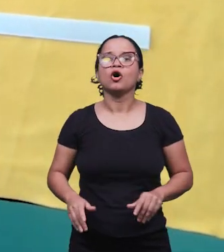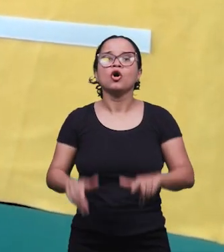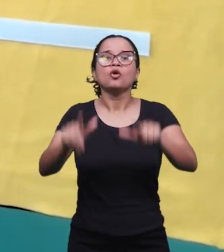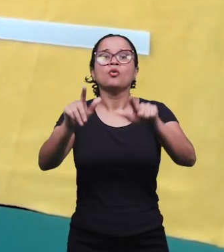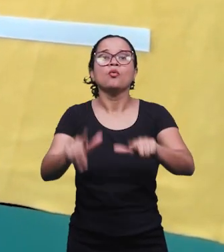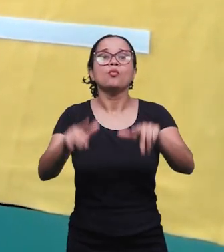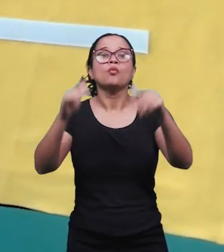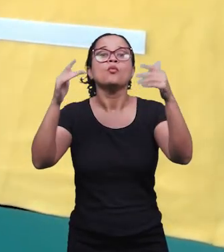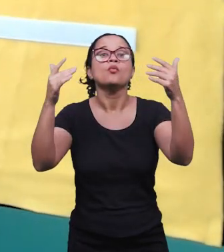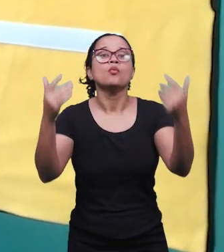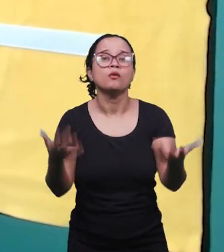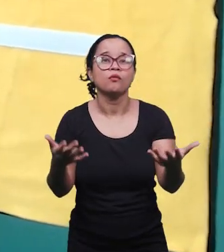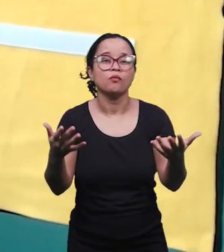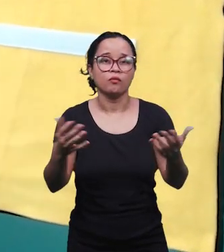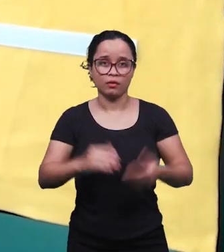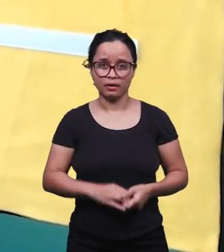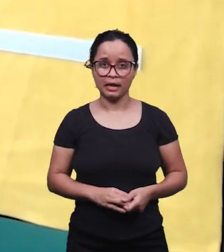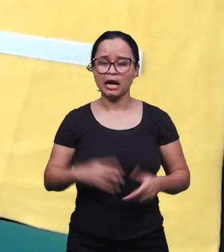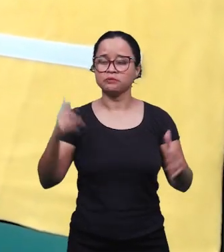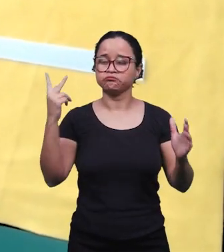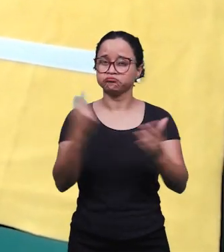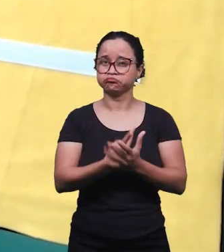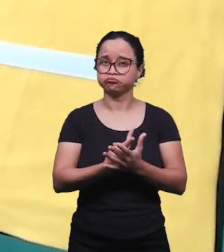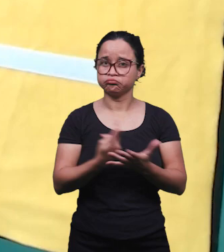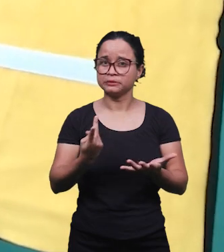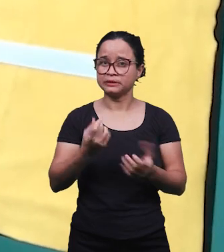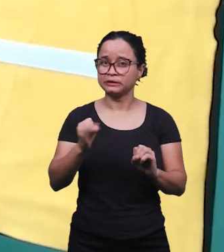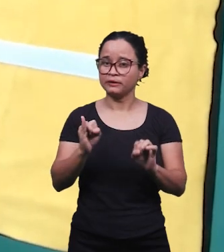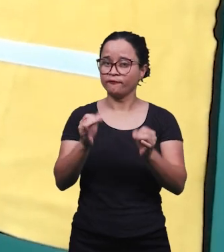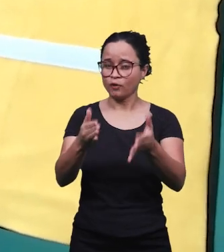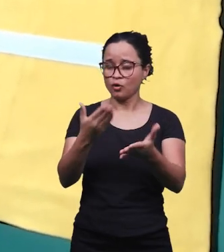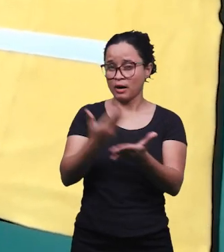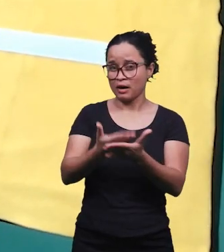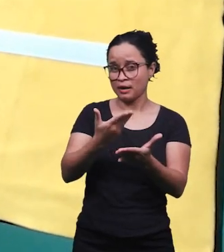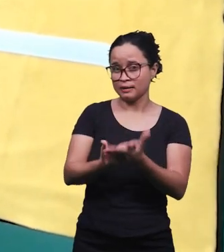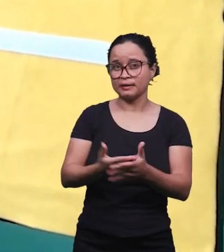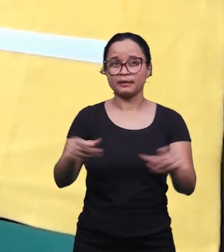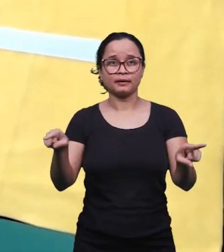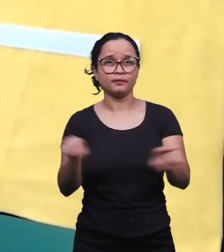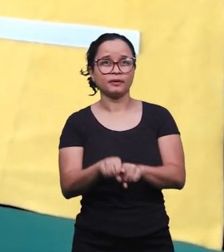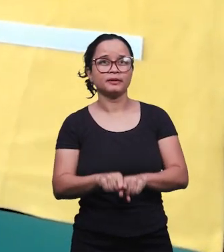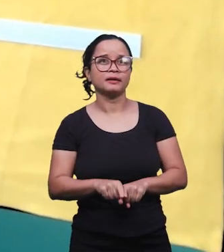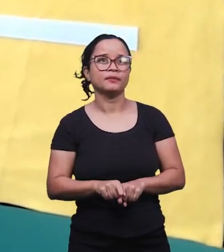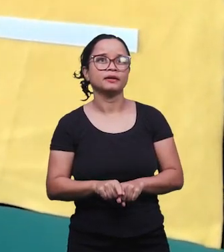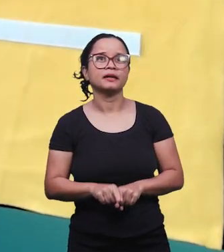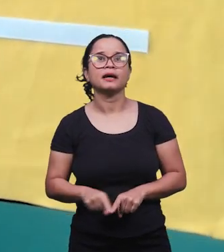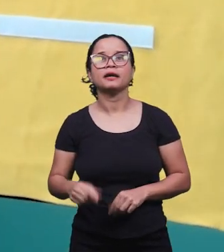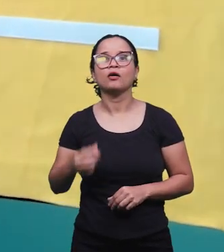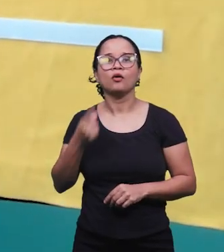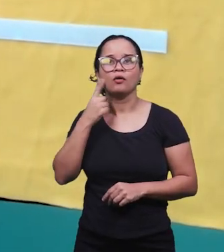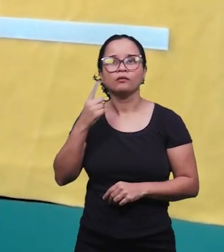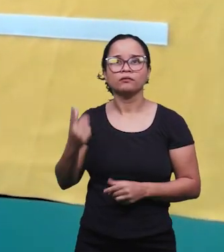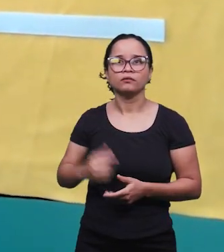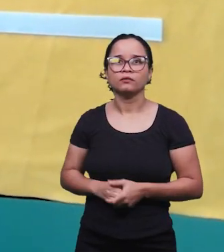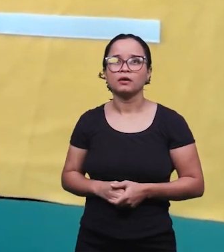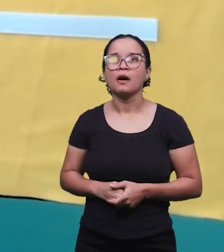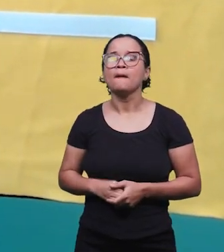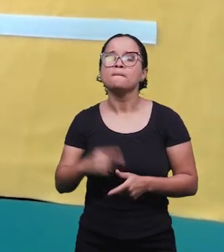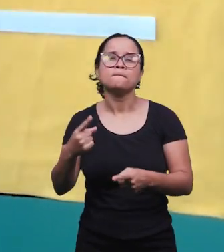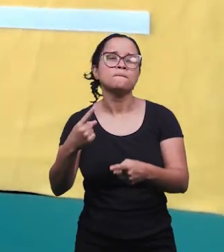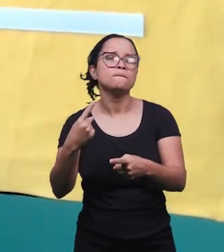onde, Onde isso aconteceu, se for o foco da aula. Poderíamos acrescentar